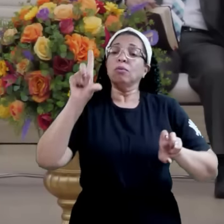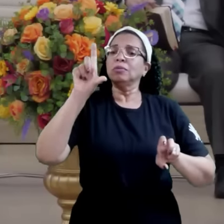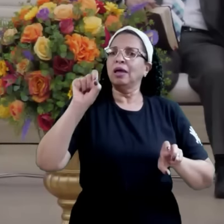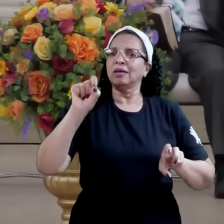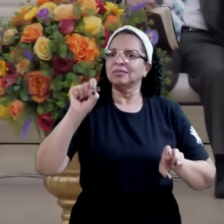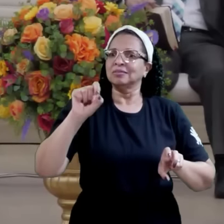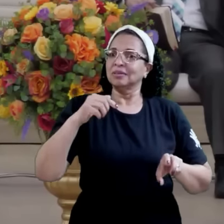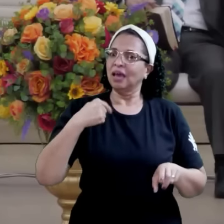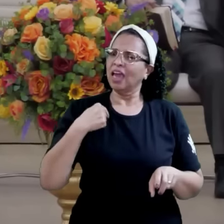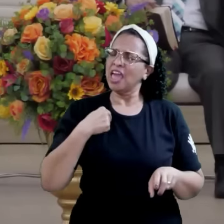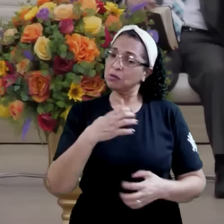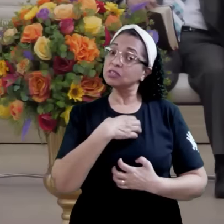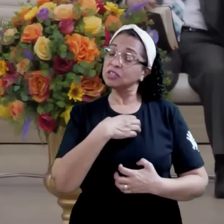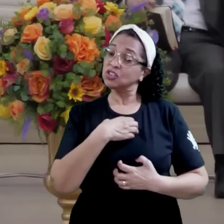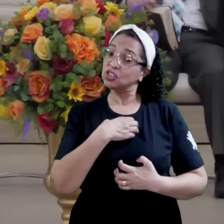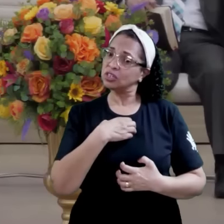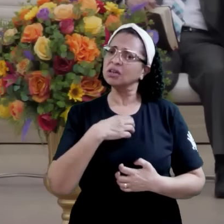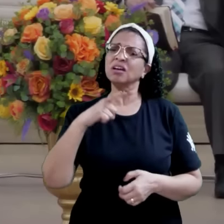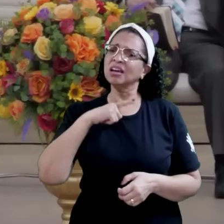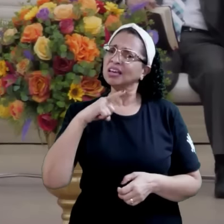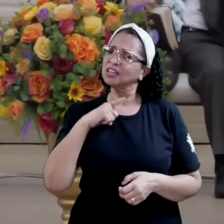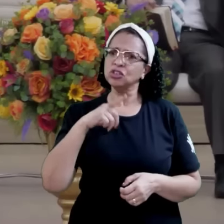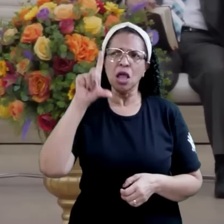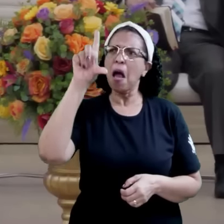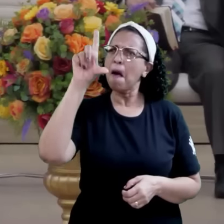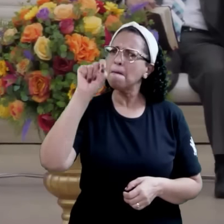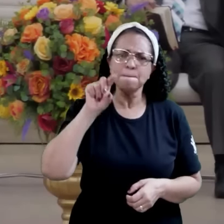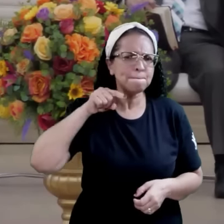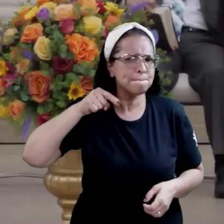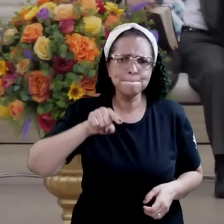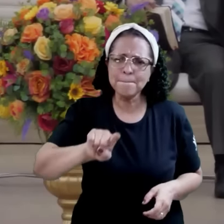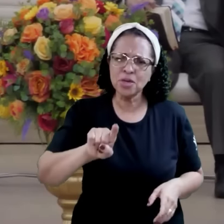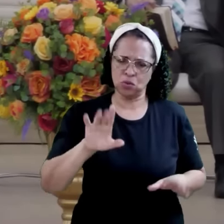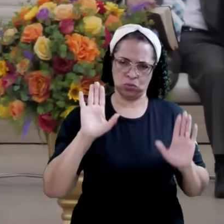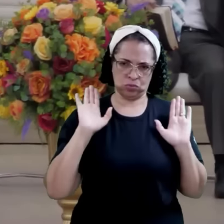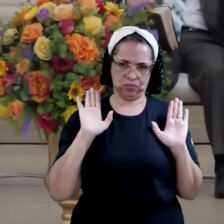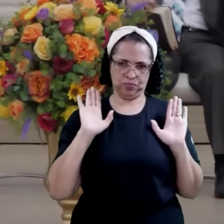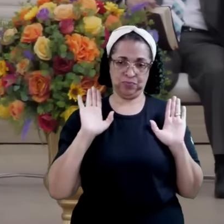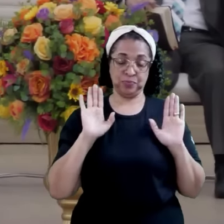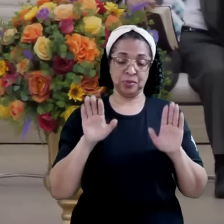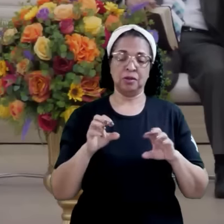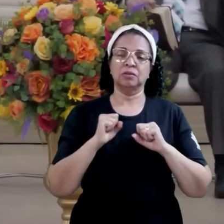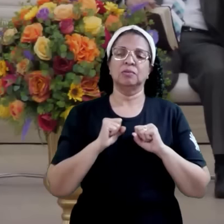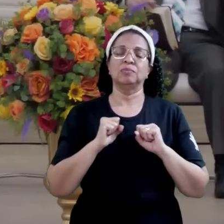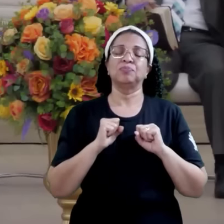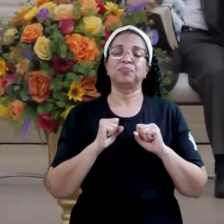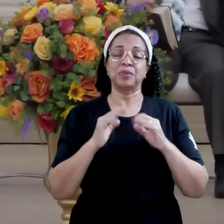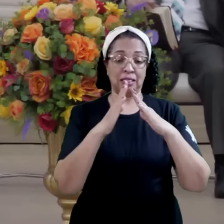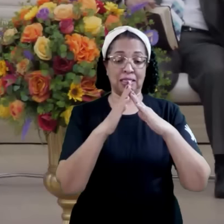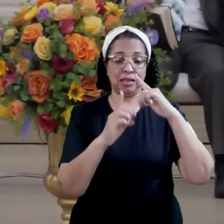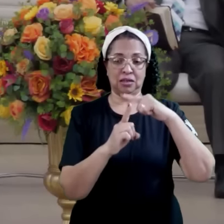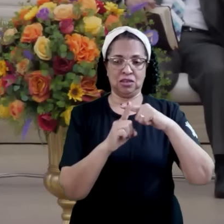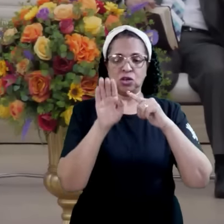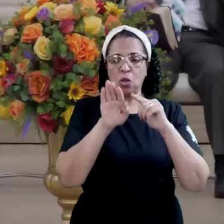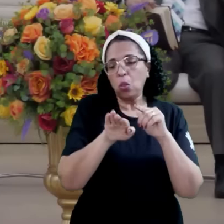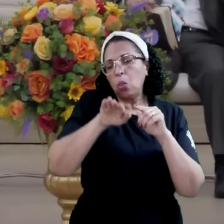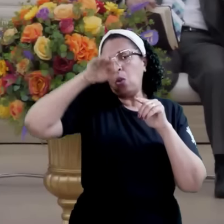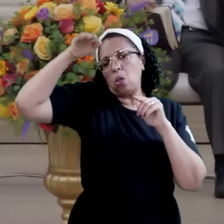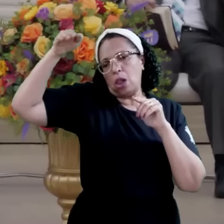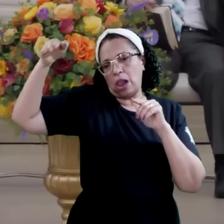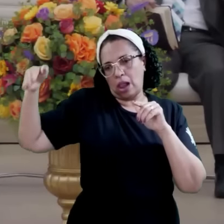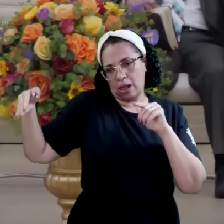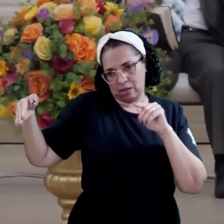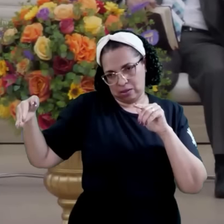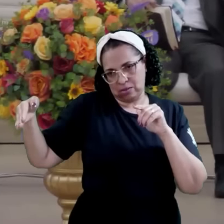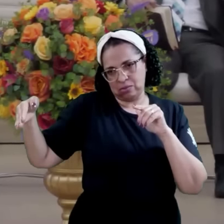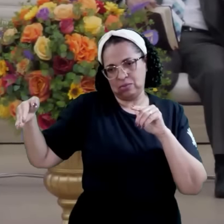que na casa do lado era uma moça que morava e na frente uma uma senhora com o pai o resto era comércio falei bom pra gente não começar ruim eu vou